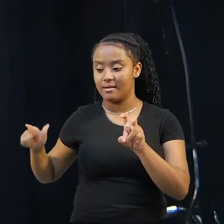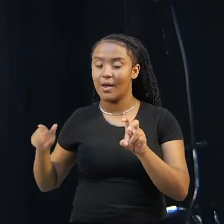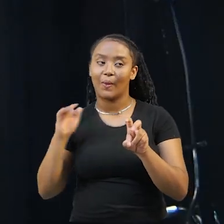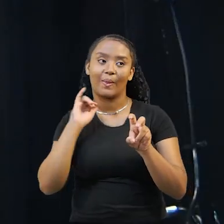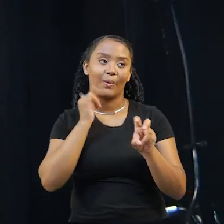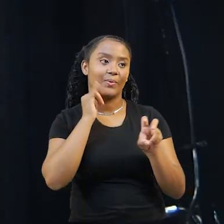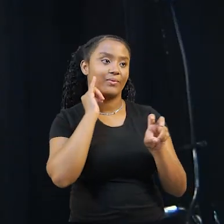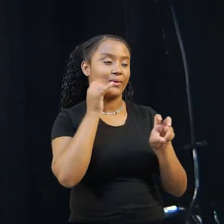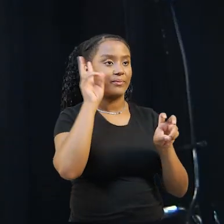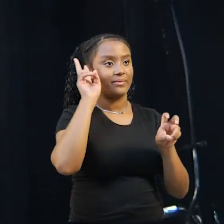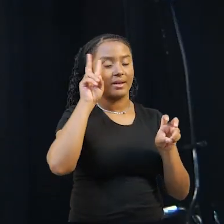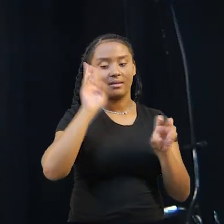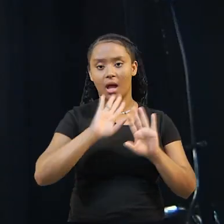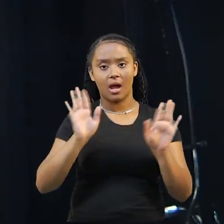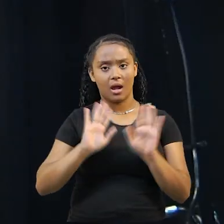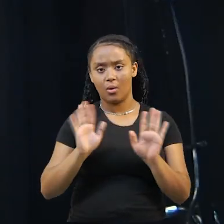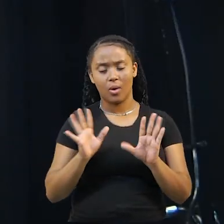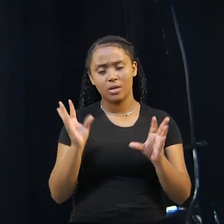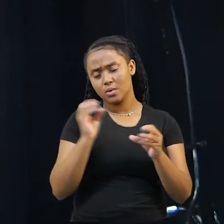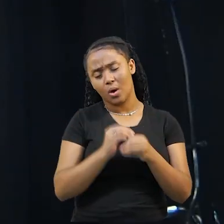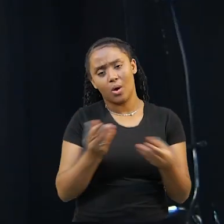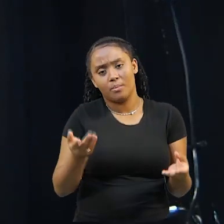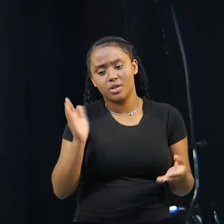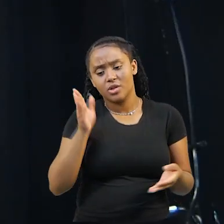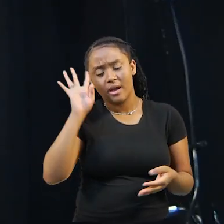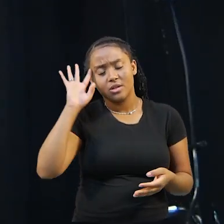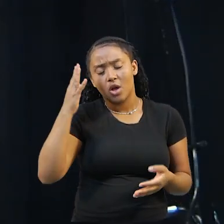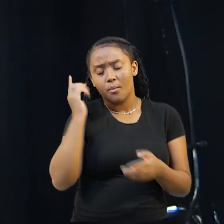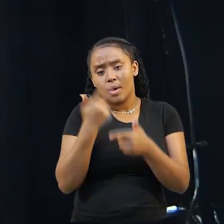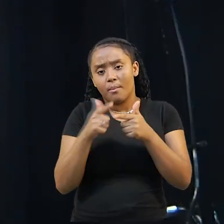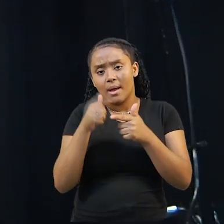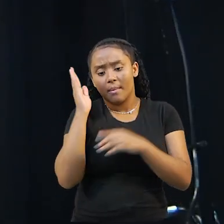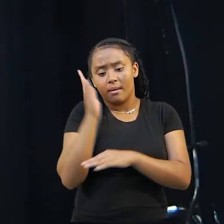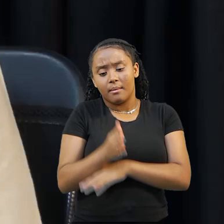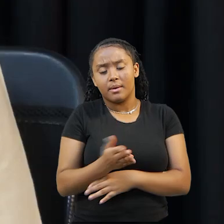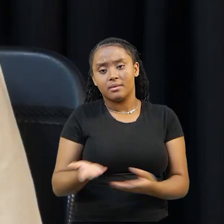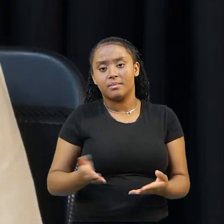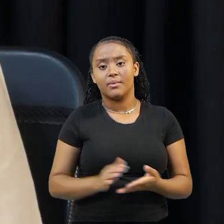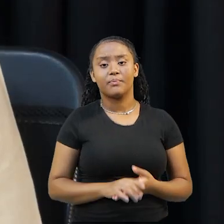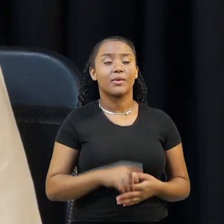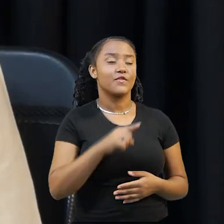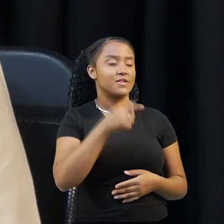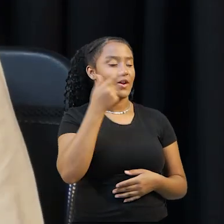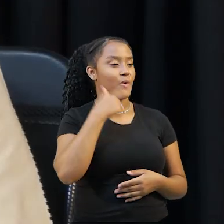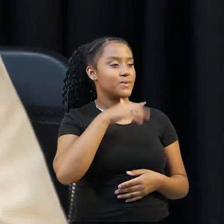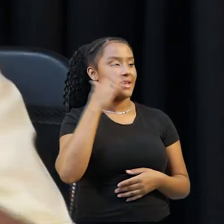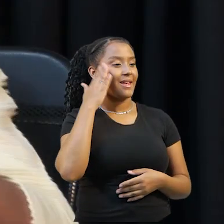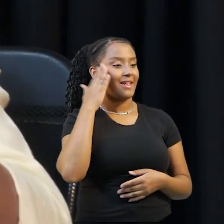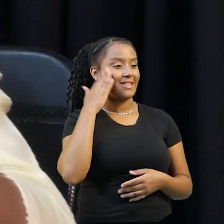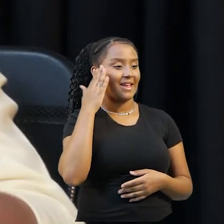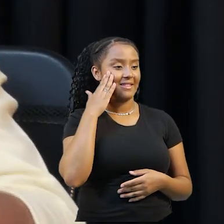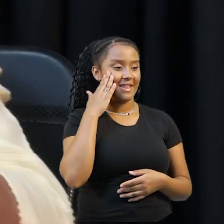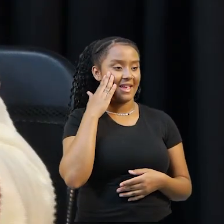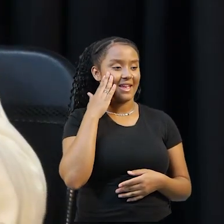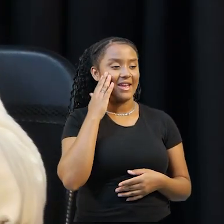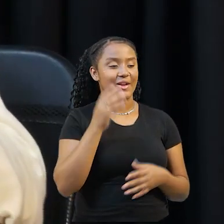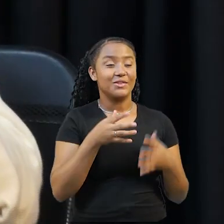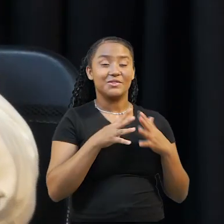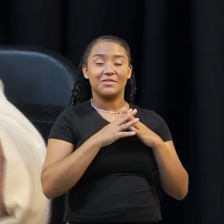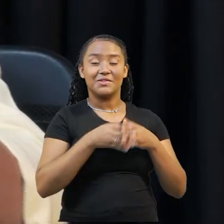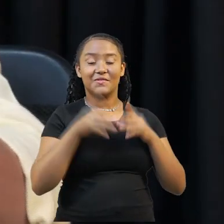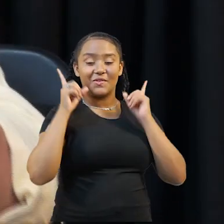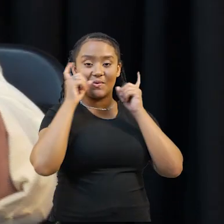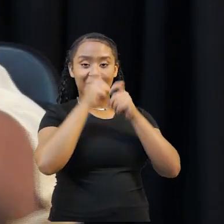nos compromissos, eu tento ser mais. Você vai descobrir o que é prolixo quando você começar a ir nas